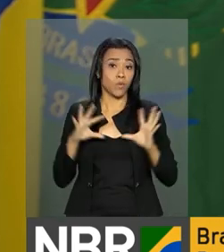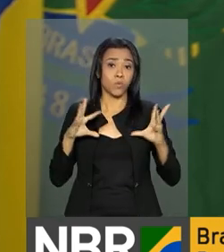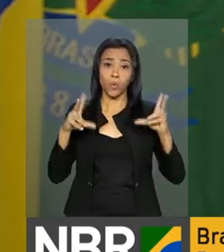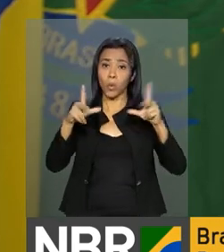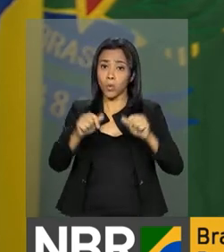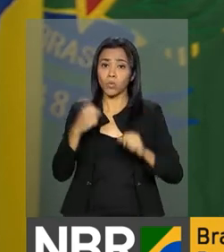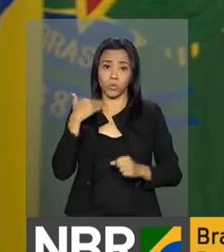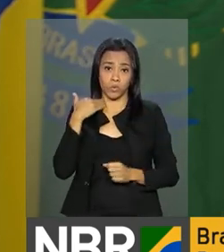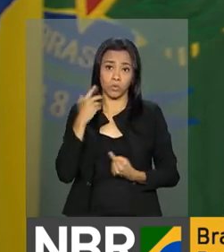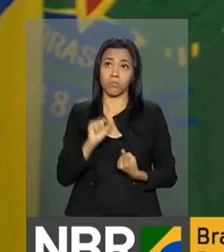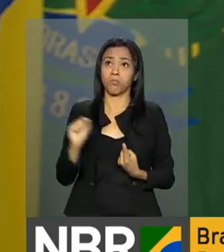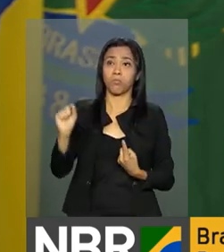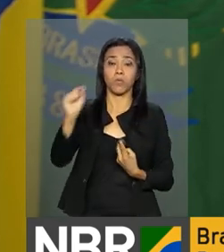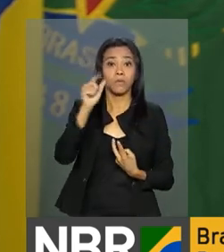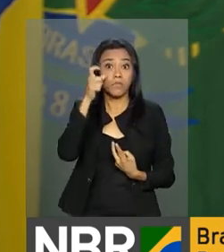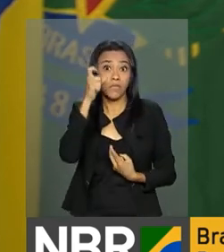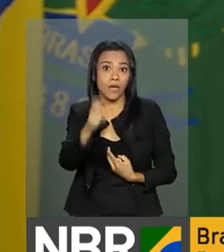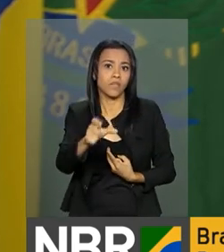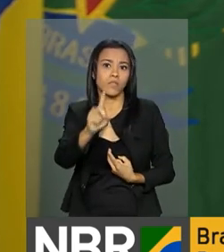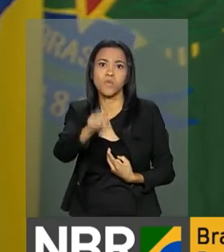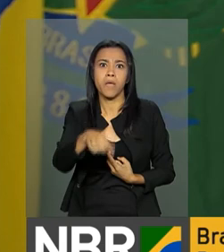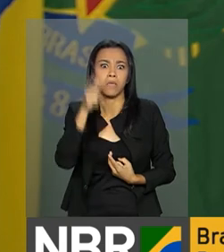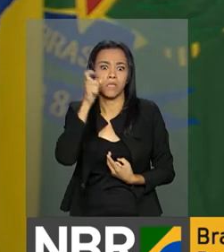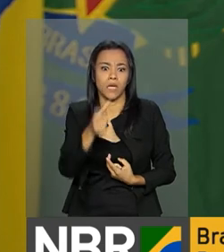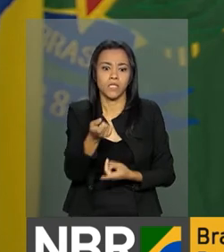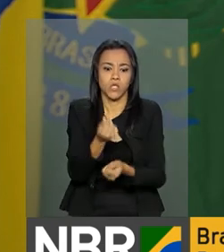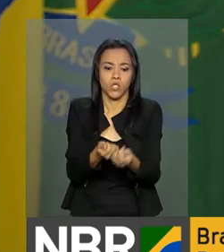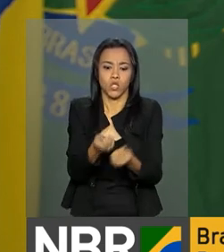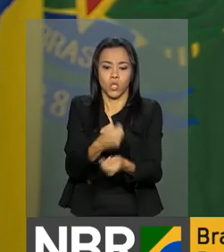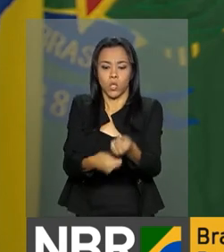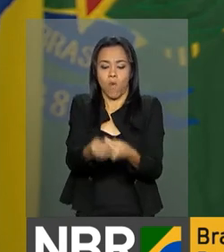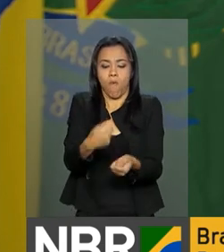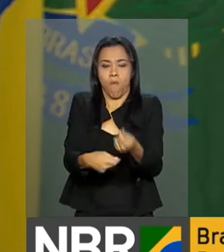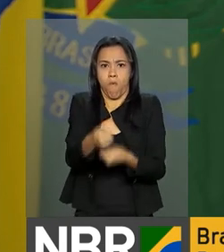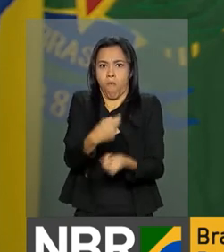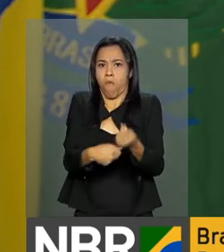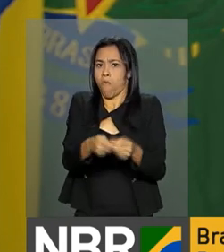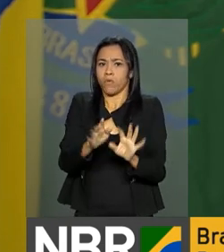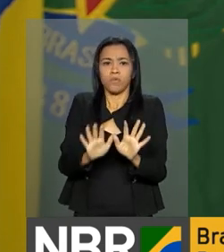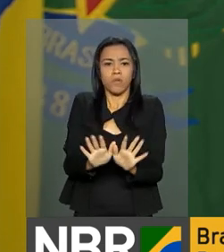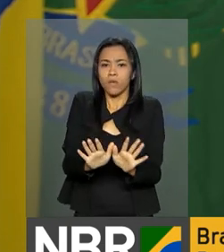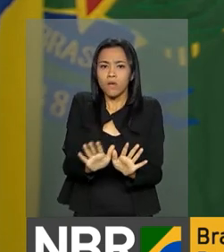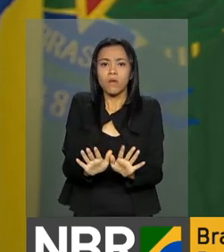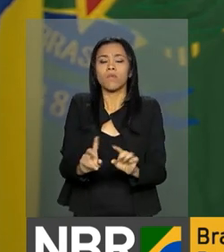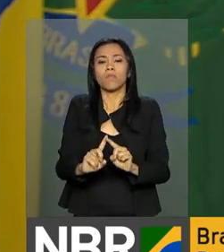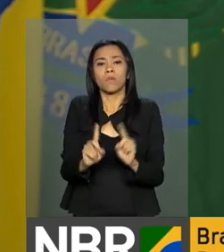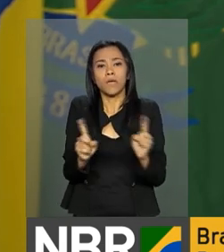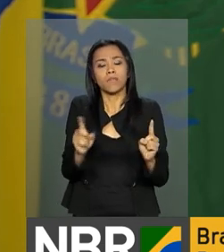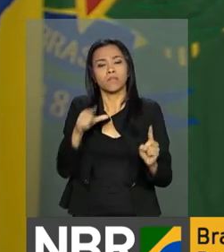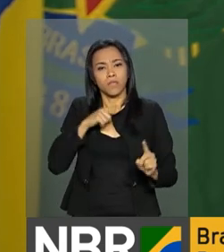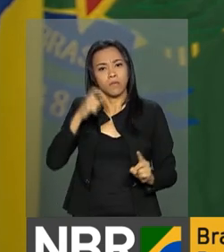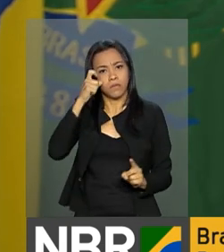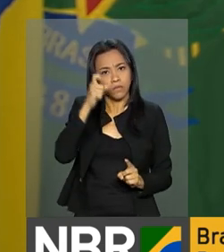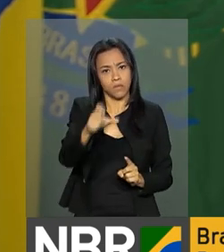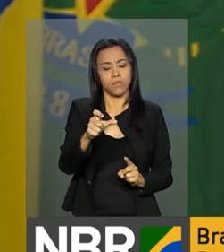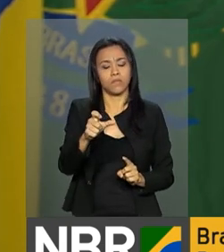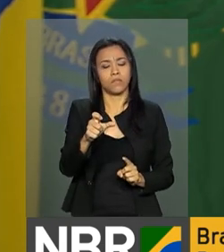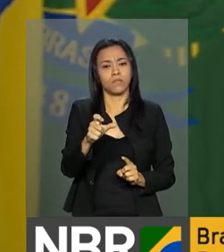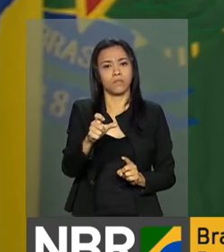eles interessado não é interessado no sistema financeiro apenas mais interessados na série revela no no